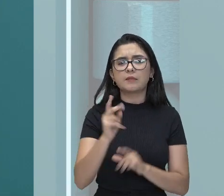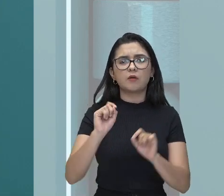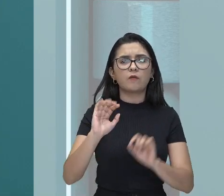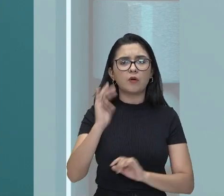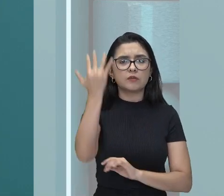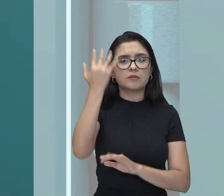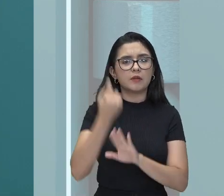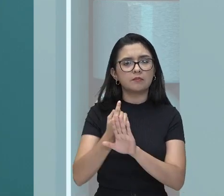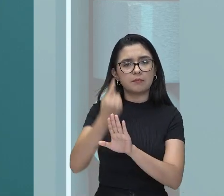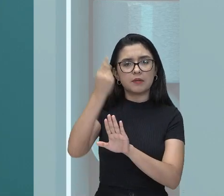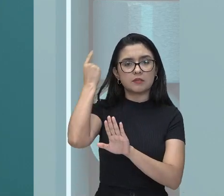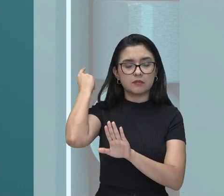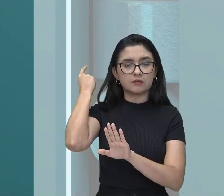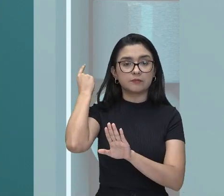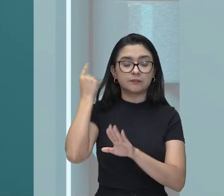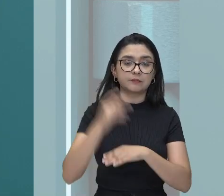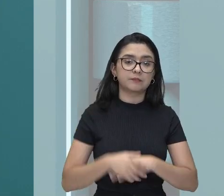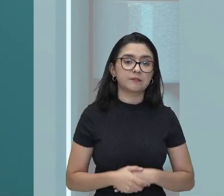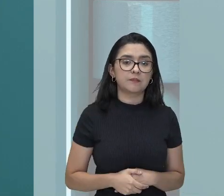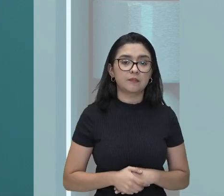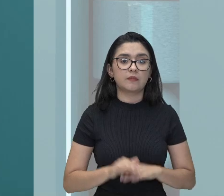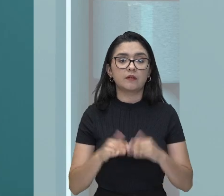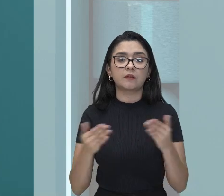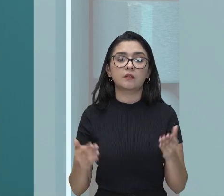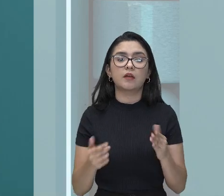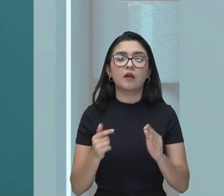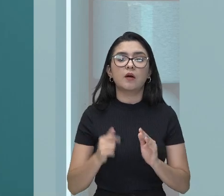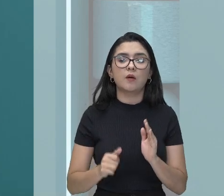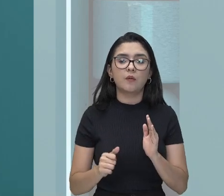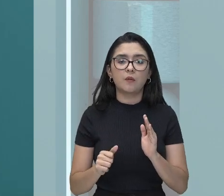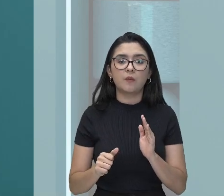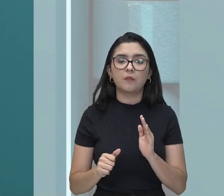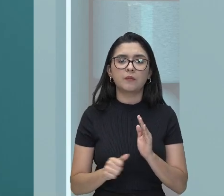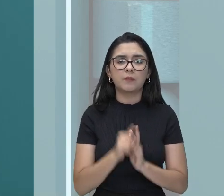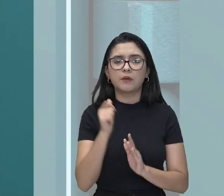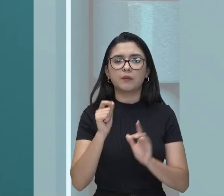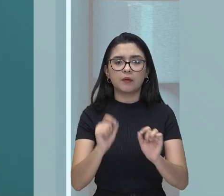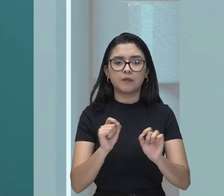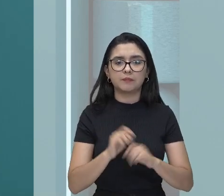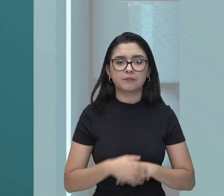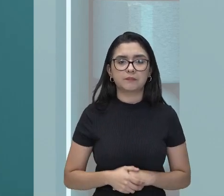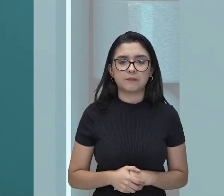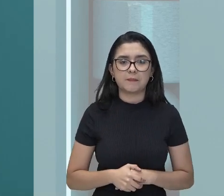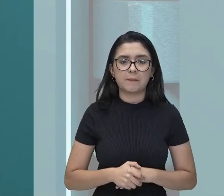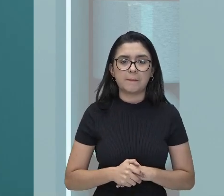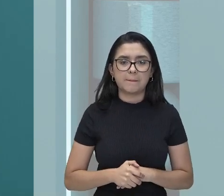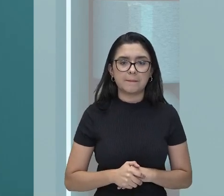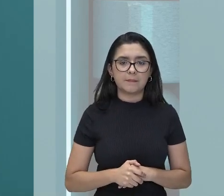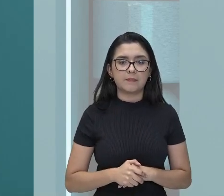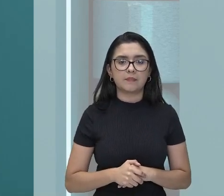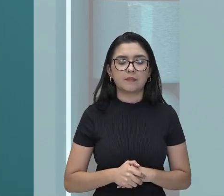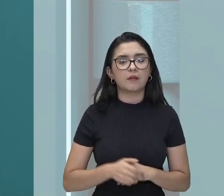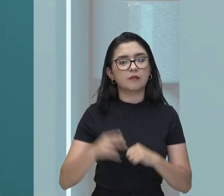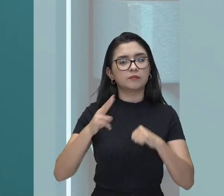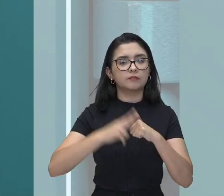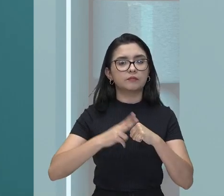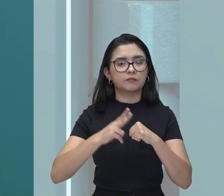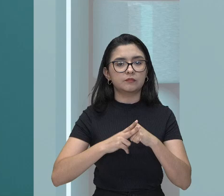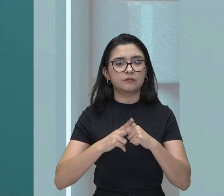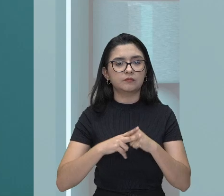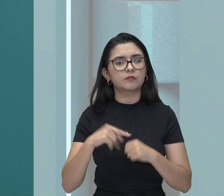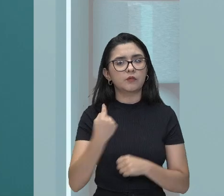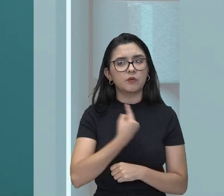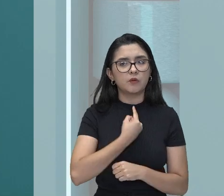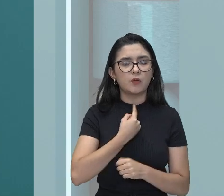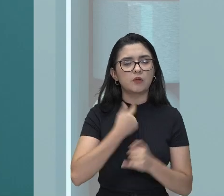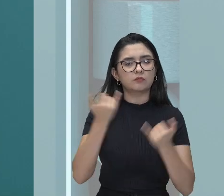passado. Este, seguramente, é o primeiro tempo, praticamente, é o primeiro tempo verbal que nós